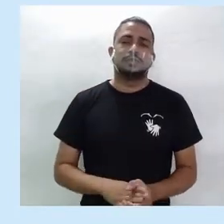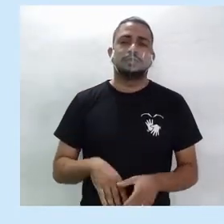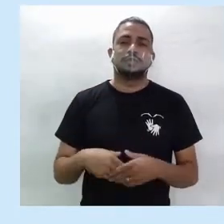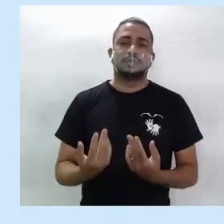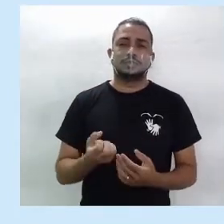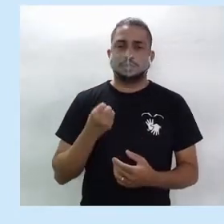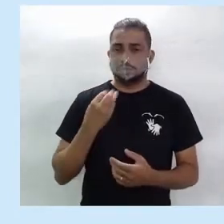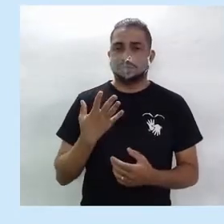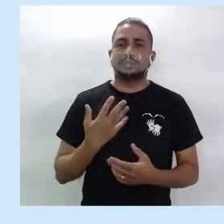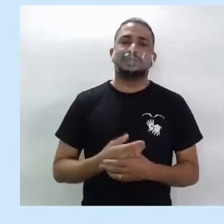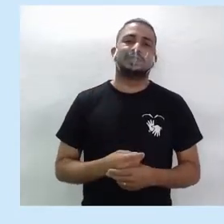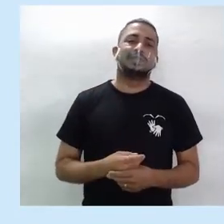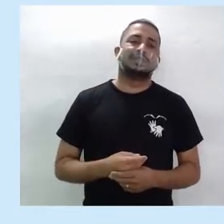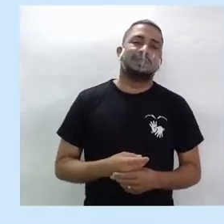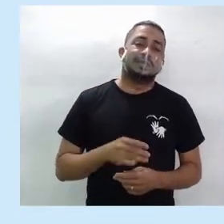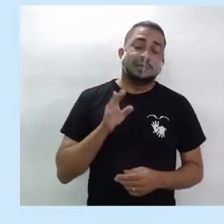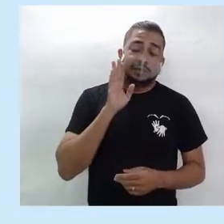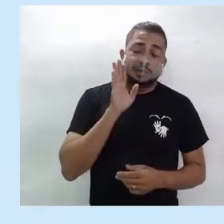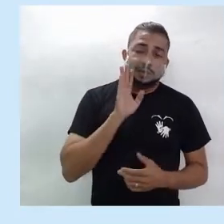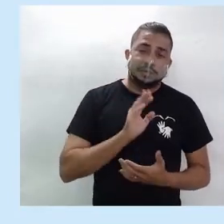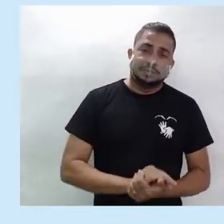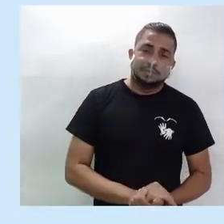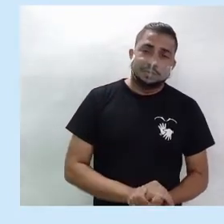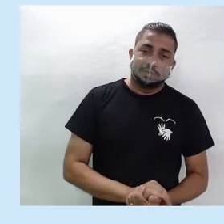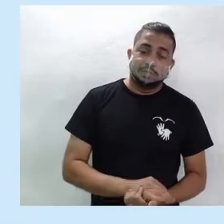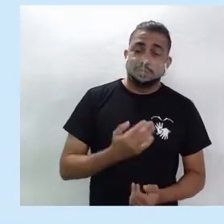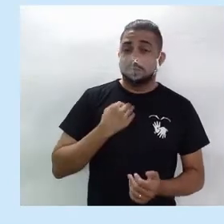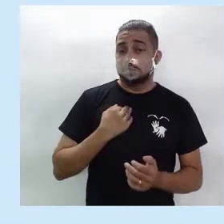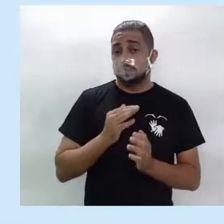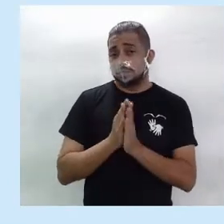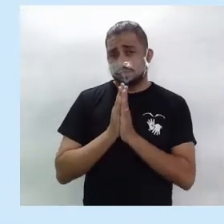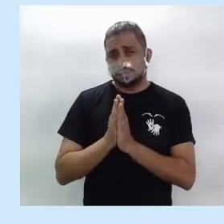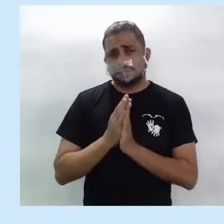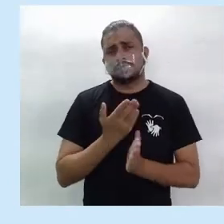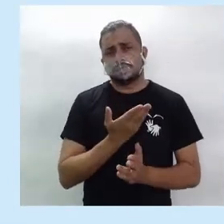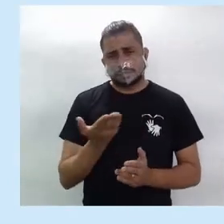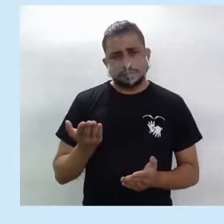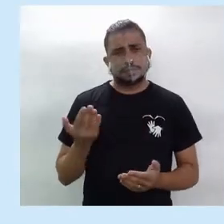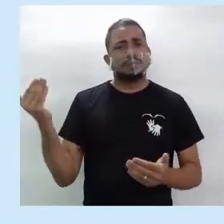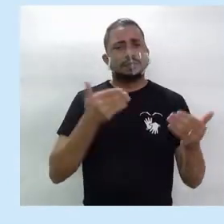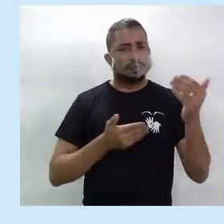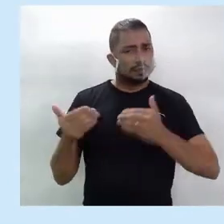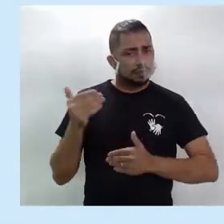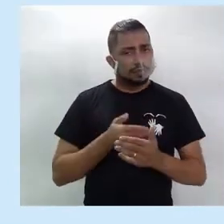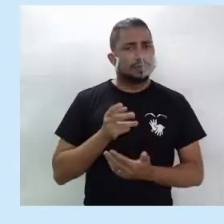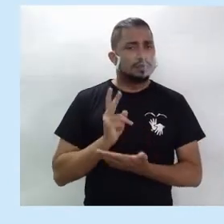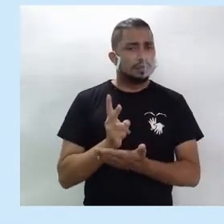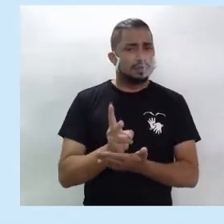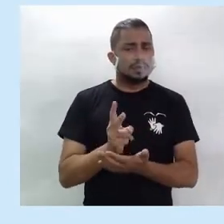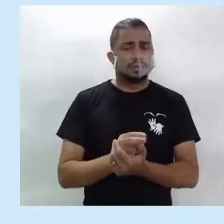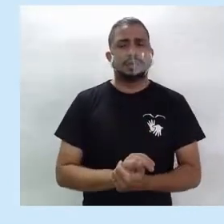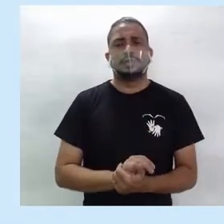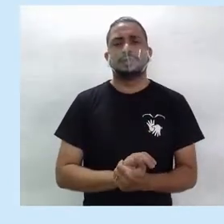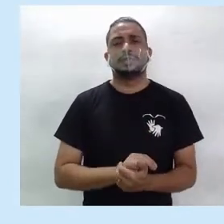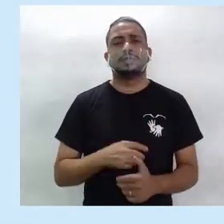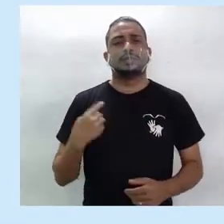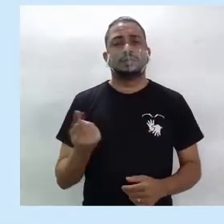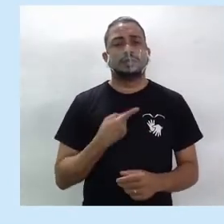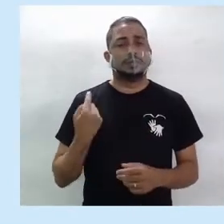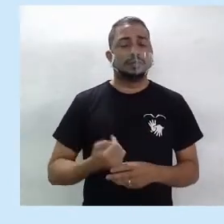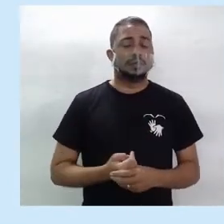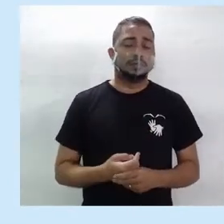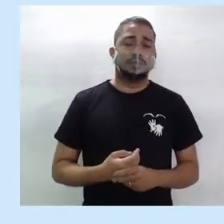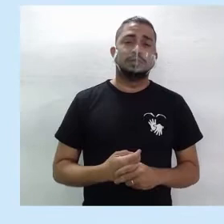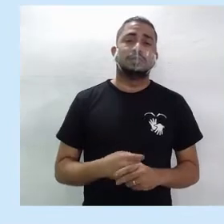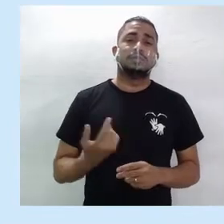bem divertido também, tá, gente? Gente, eu peço que vocês continuem acessando a nós, né, naquela plataforma, né,